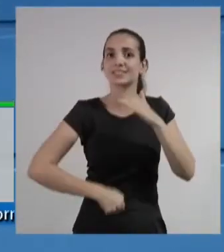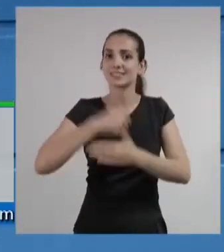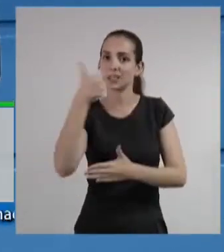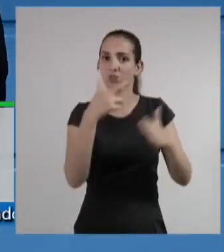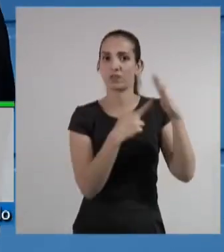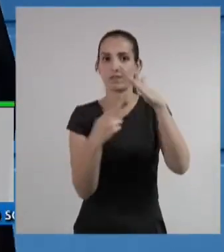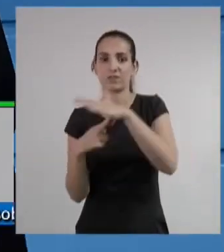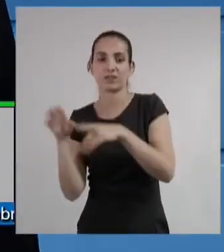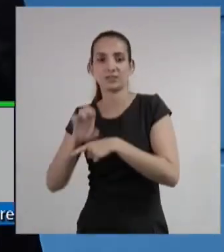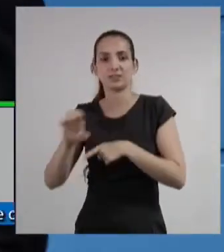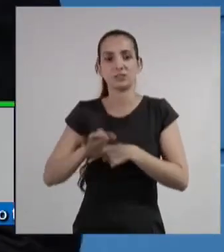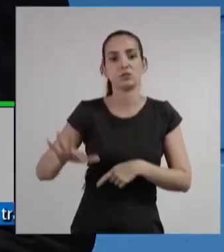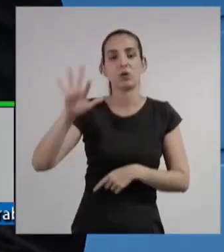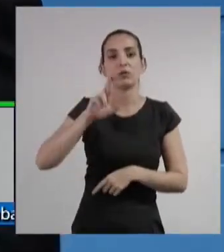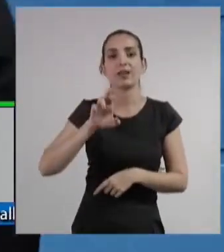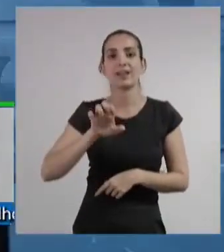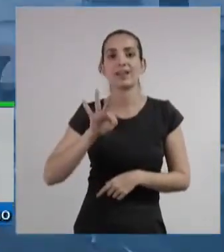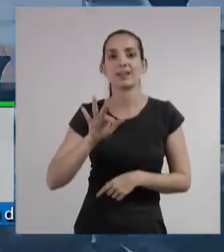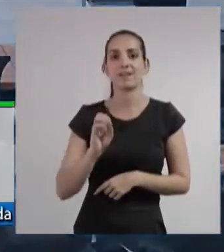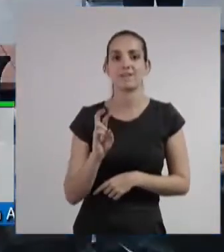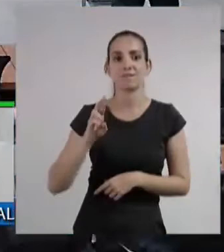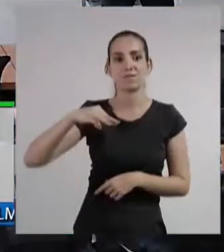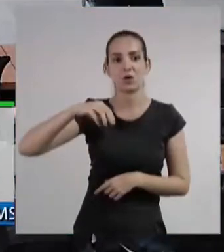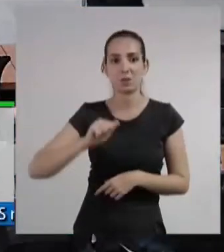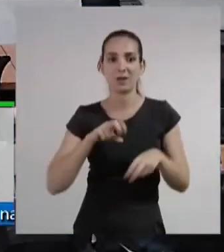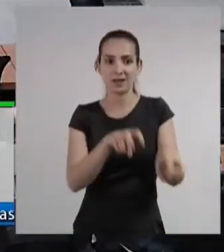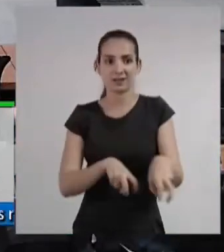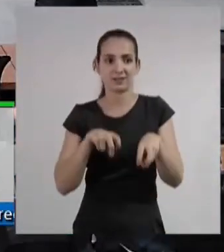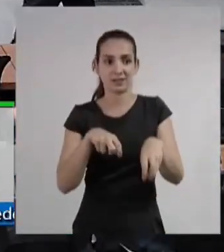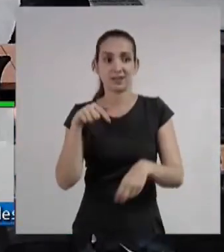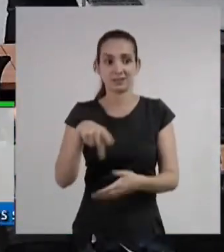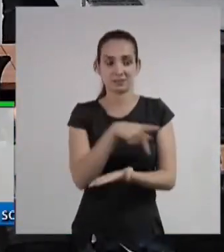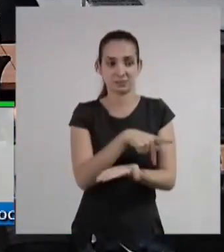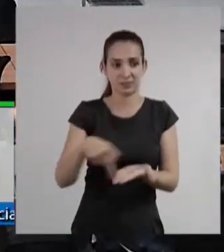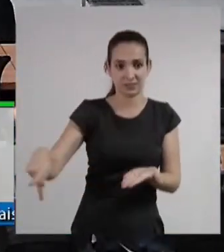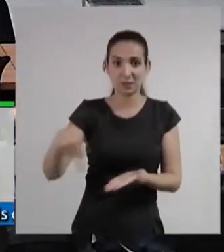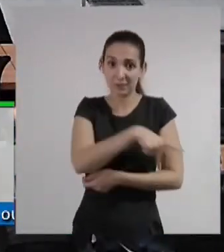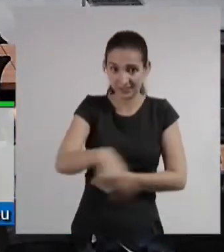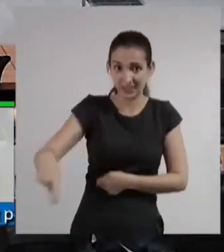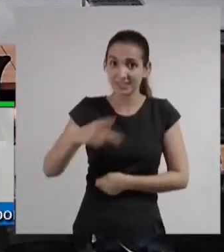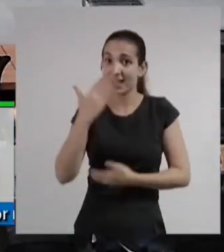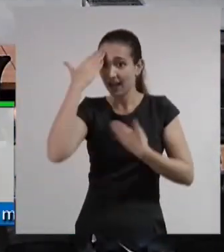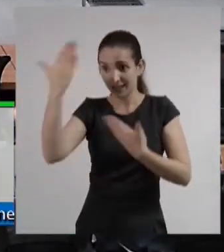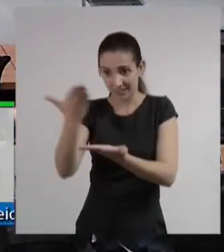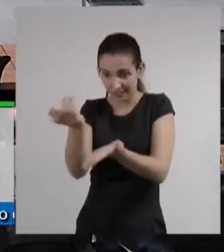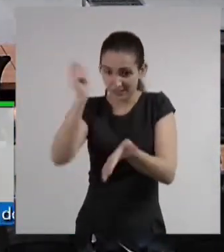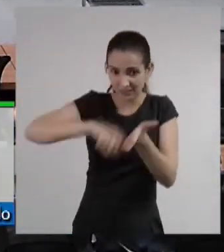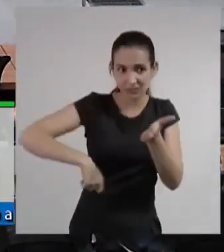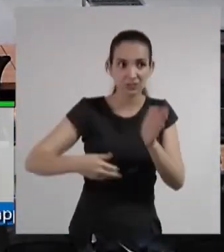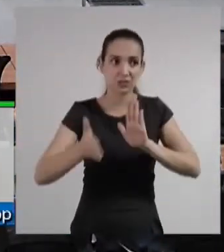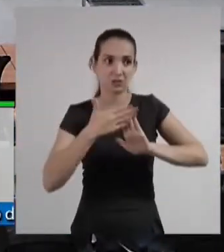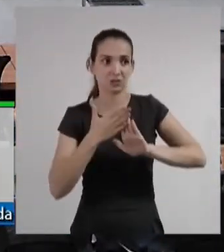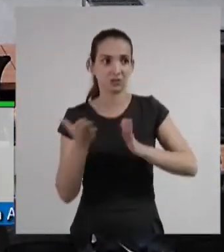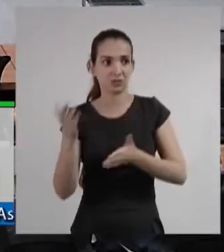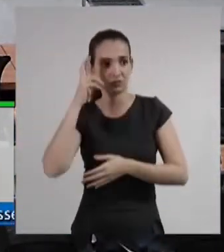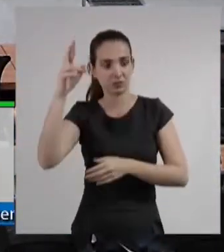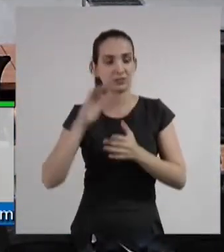estadual da Reforma Agrária. Essa presidência agradece e registra a questão de ordem, Vossa Excelência.